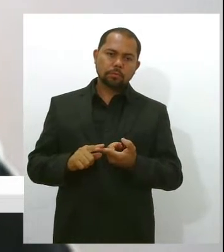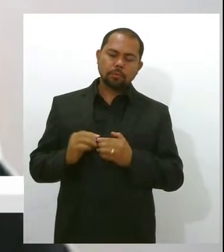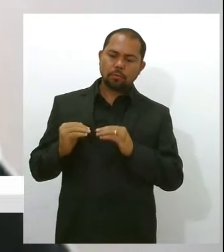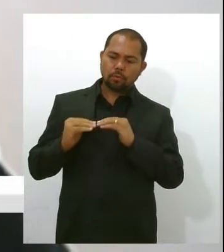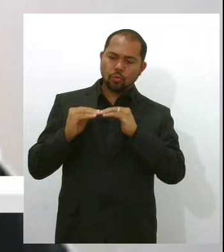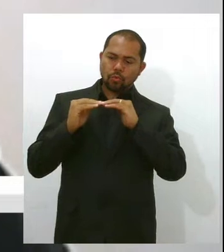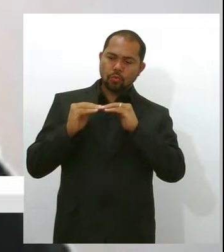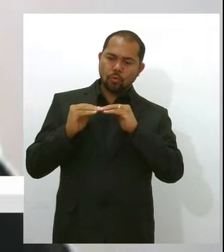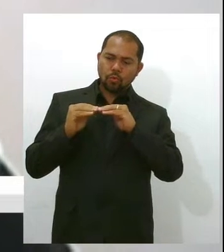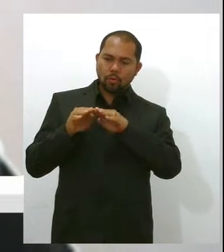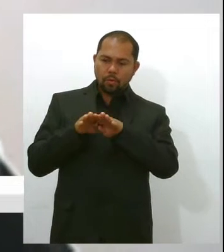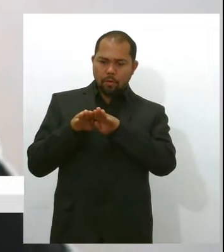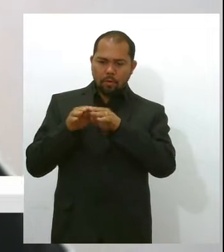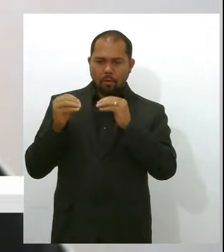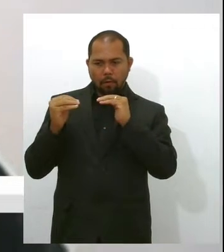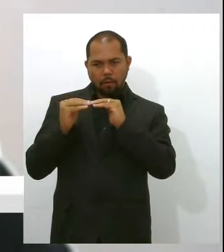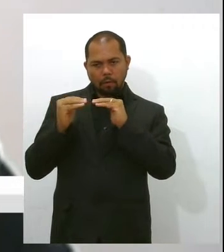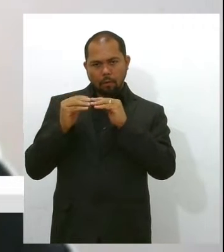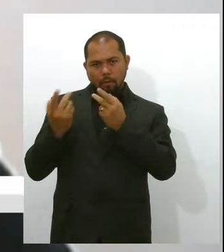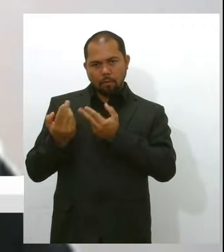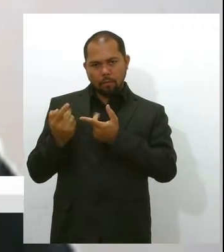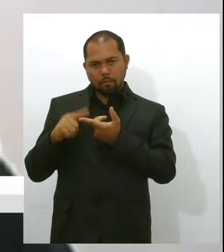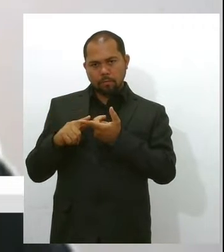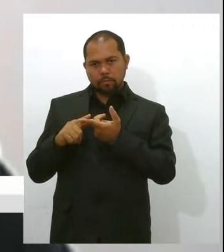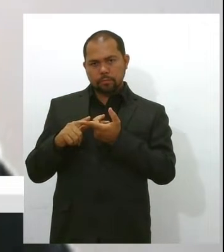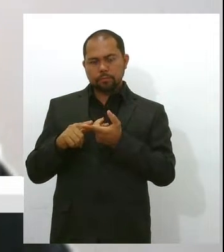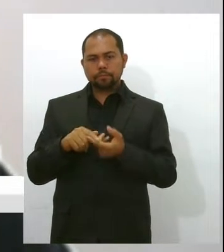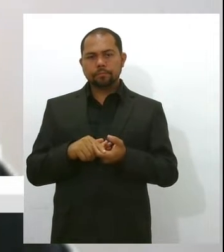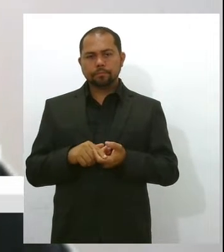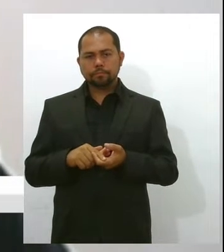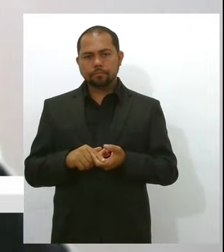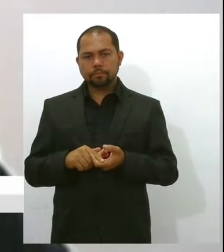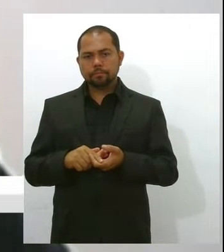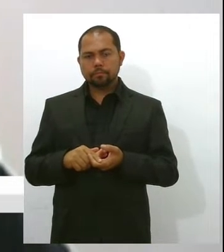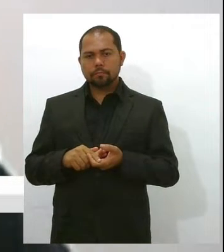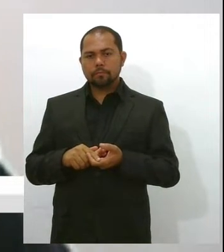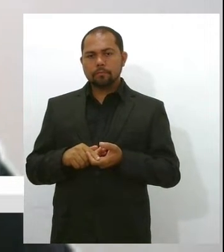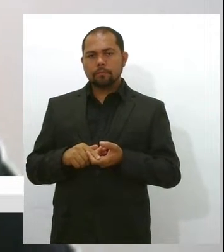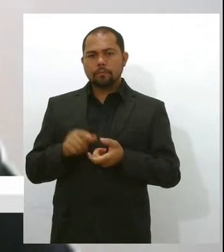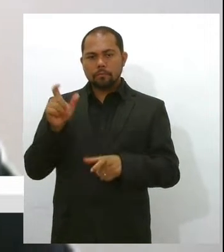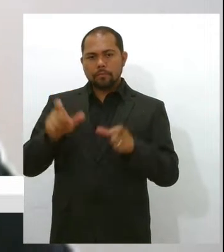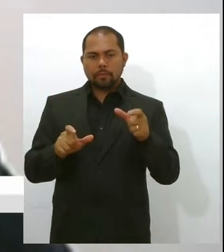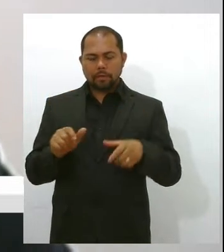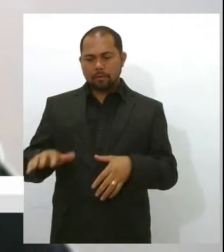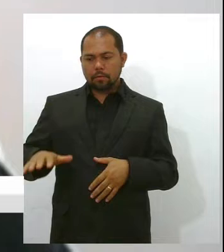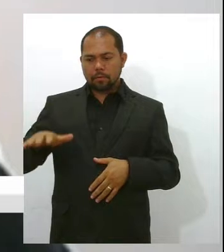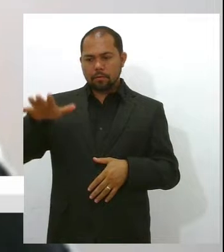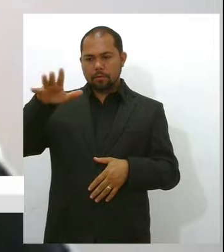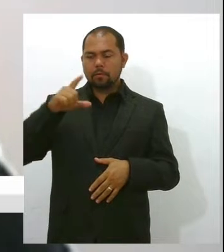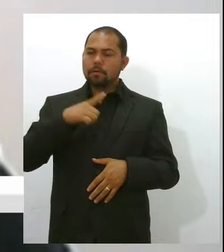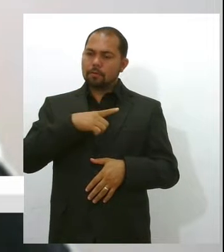com a cena punk, assim. Então, são pessoas que cresceram, que tiveram bandas,